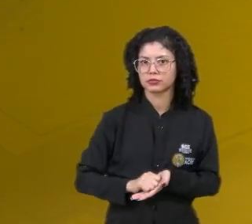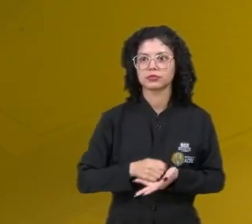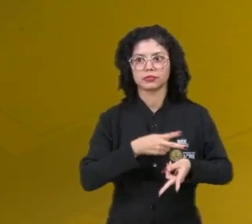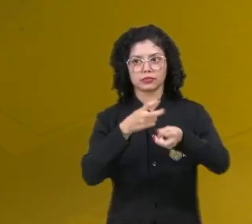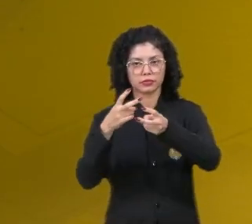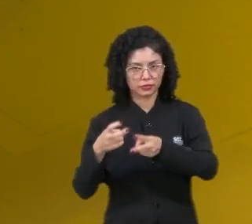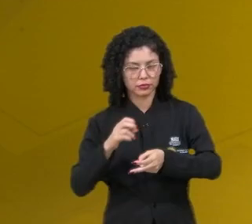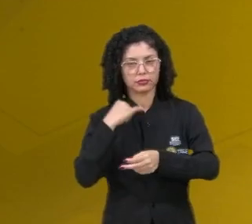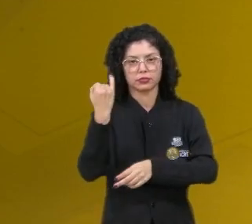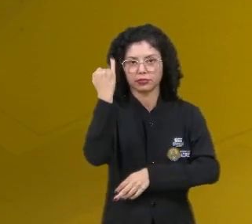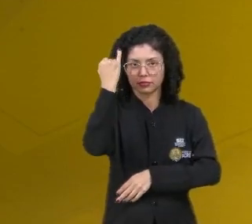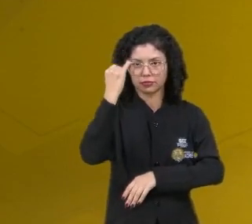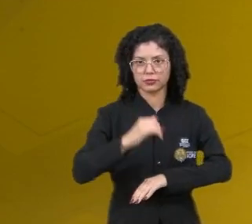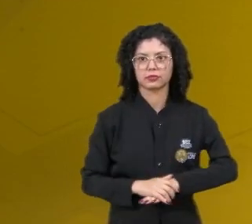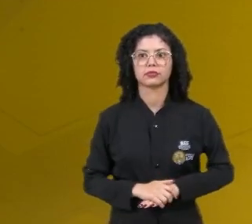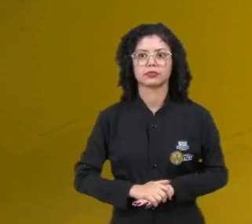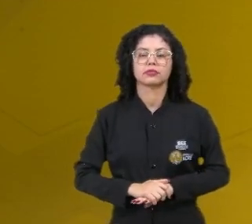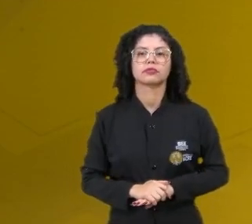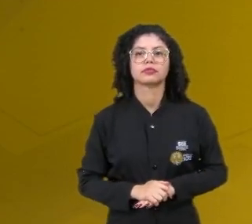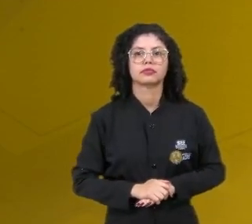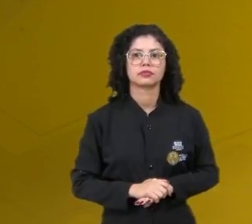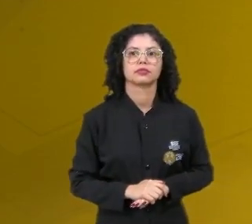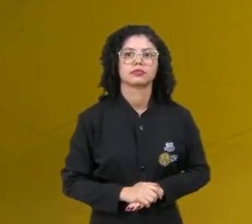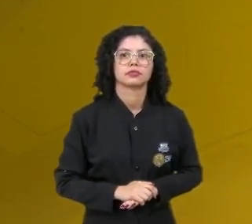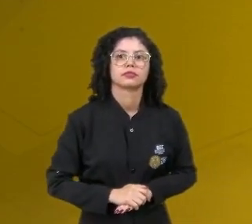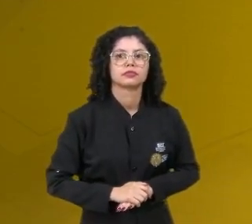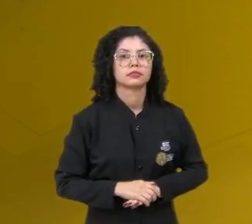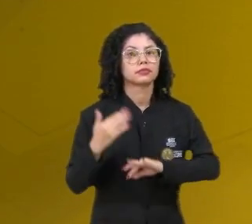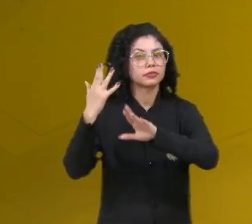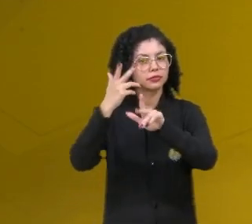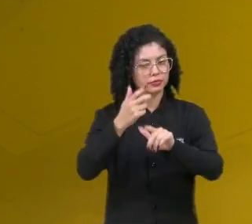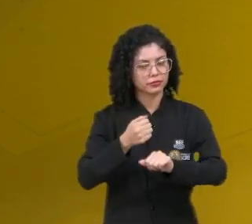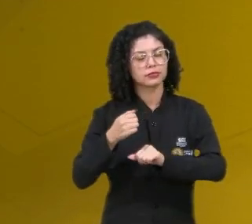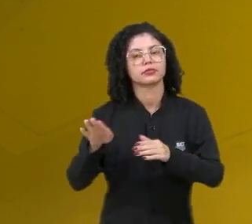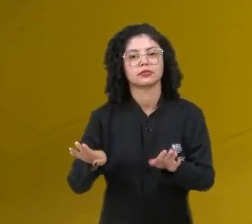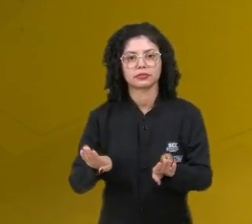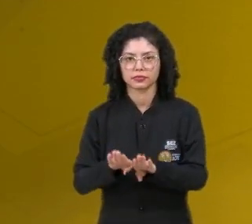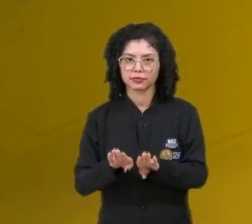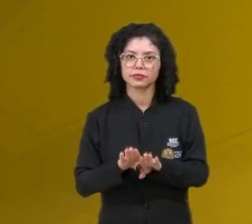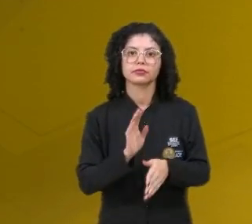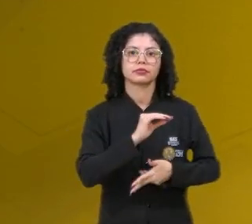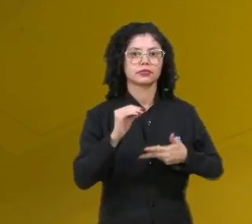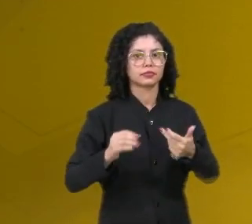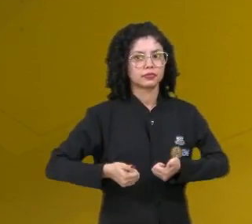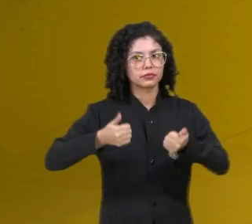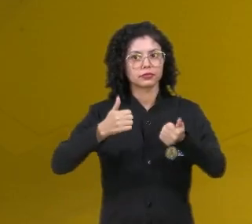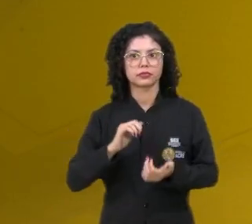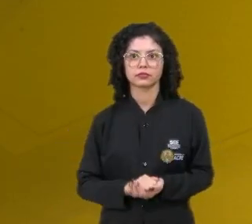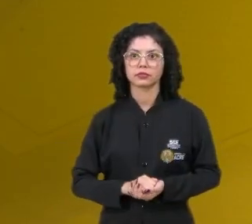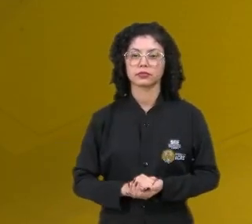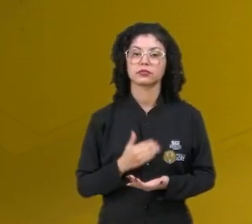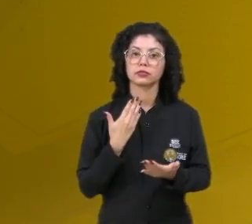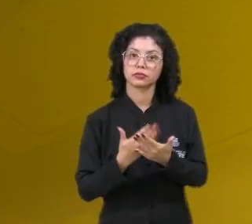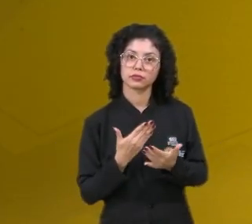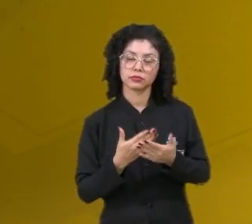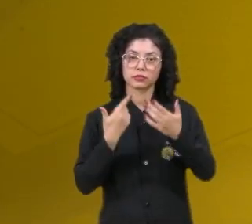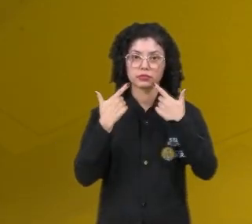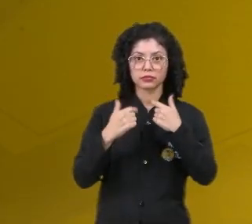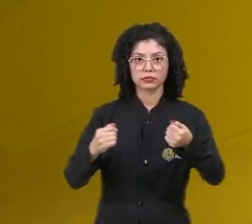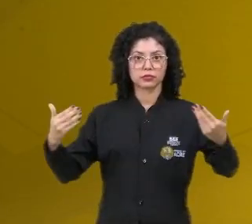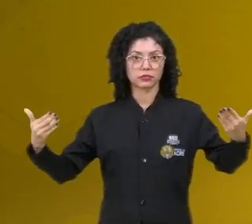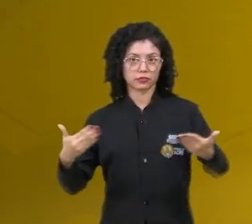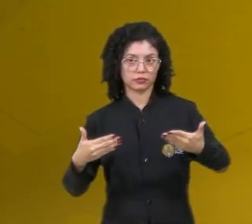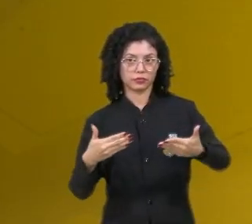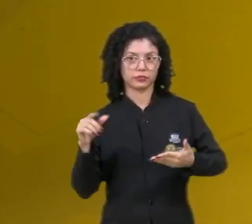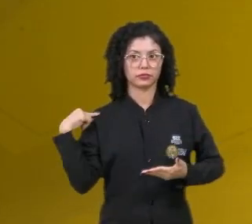observações as anotações desse nosso revisional que é o prendem Legal Vamos lá gente aula de linguagens de